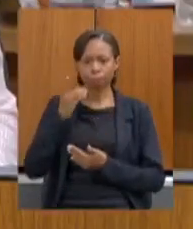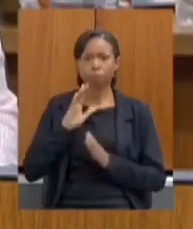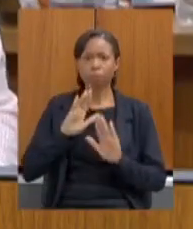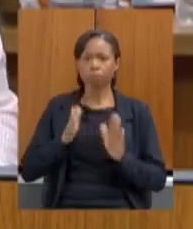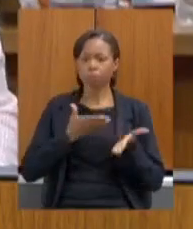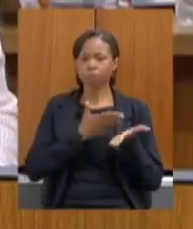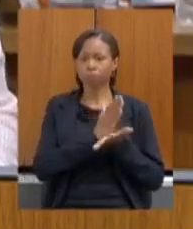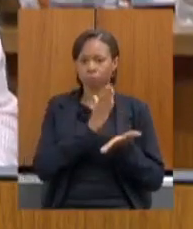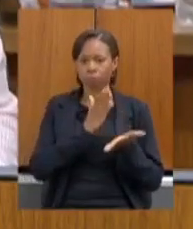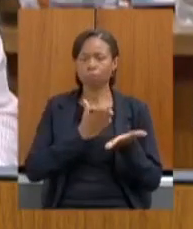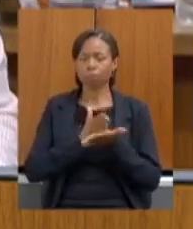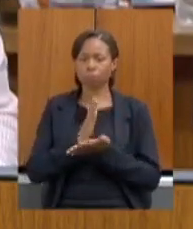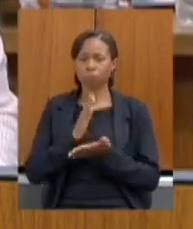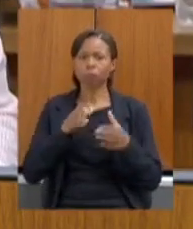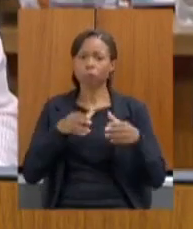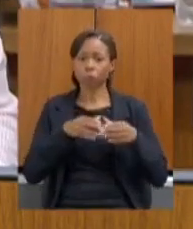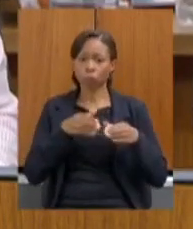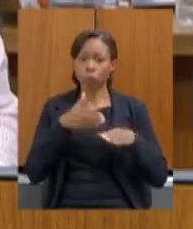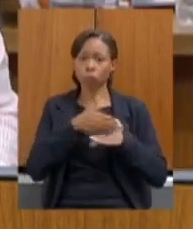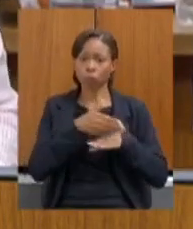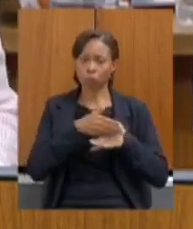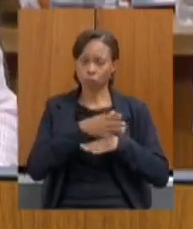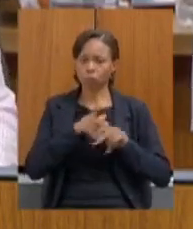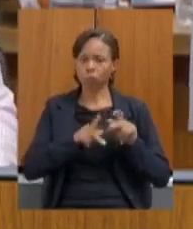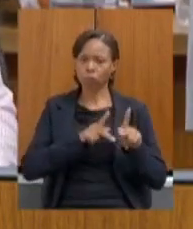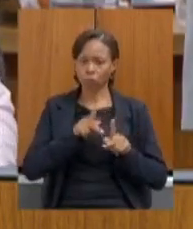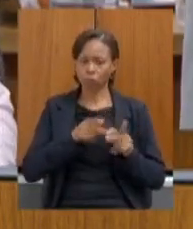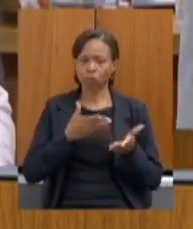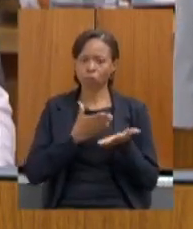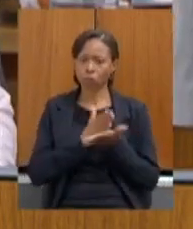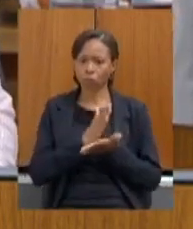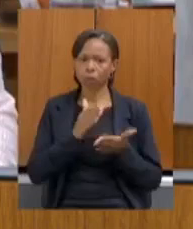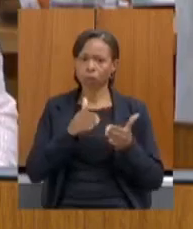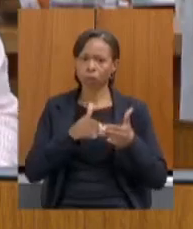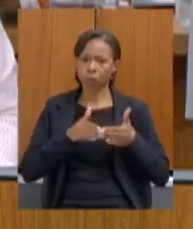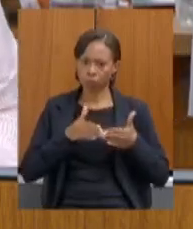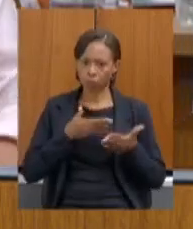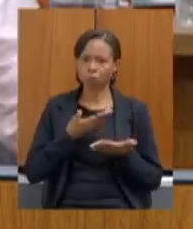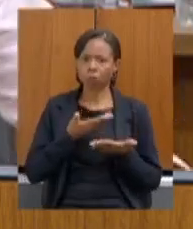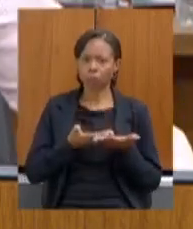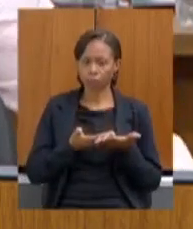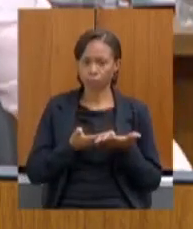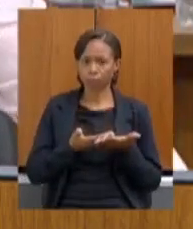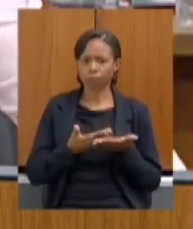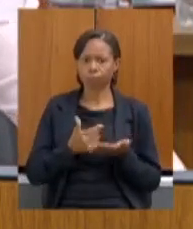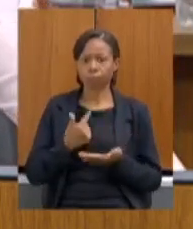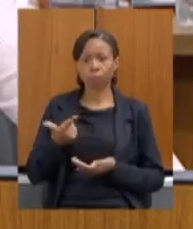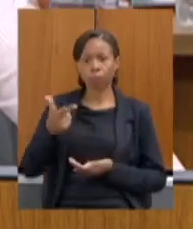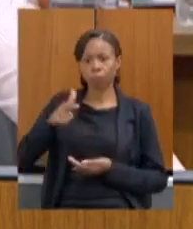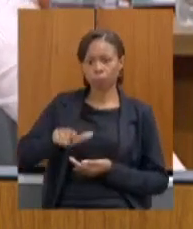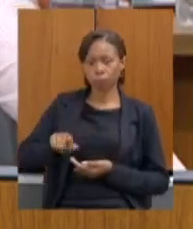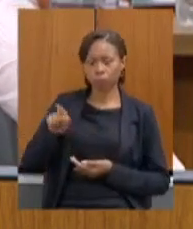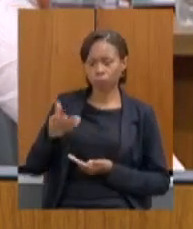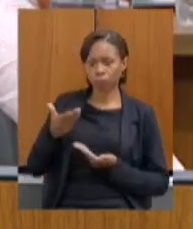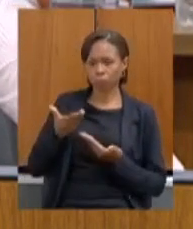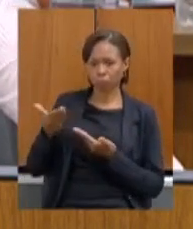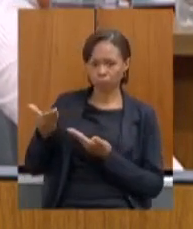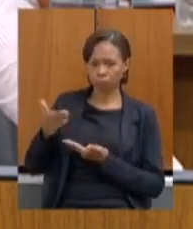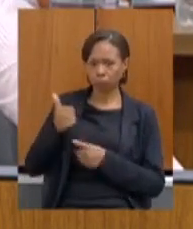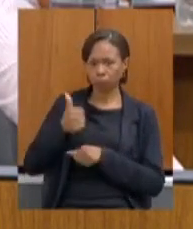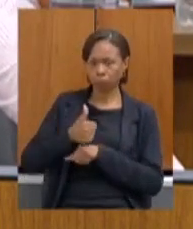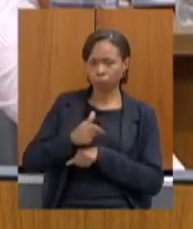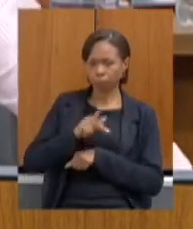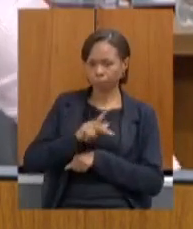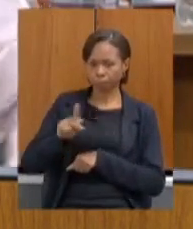aprovado também na comissão de participação popular. Estão aprovados todos os requerimentos. Eu devolvo a presidência dos trabalhos ao